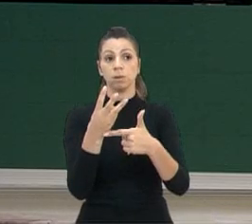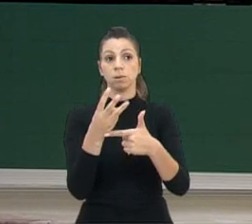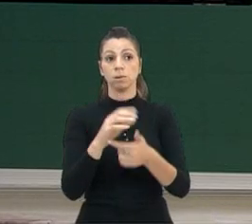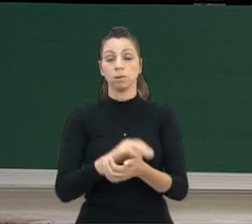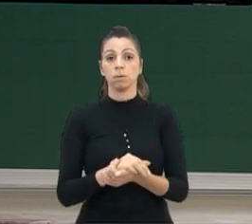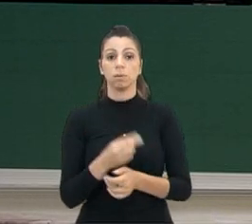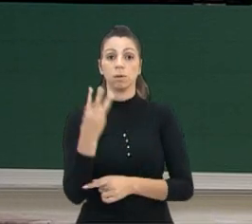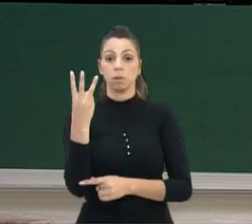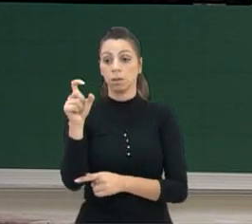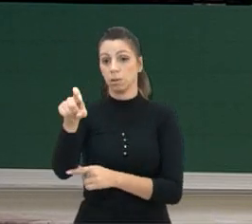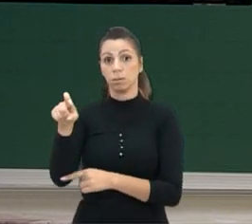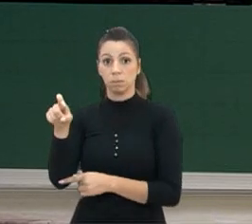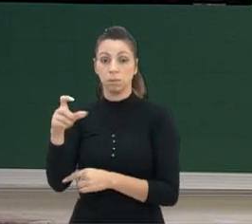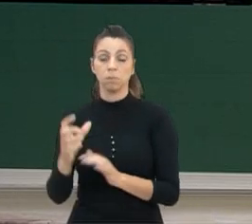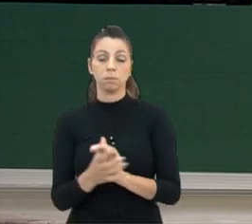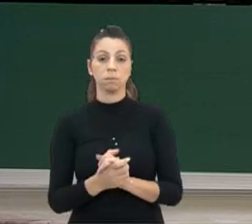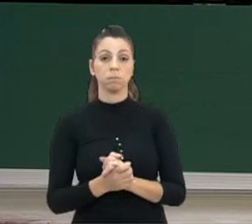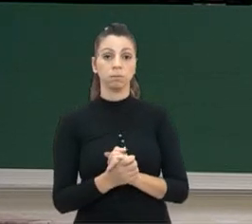Letra E.